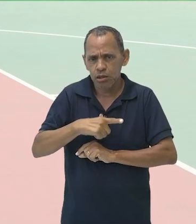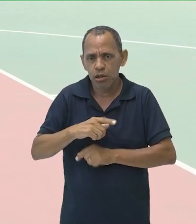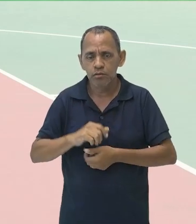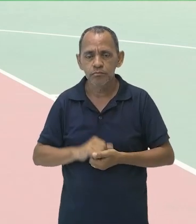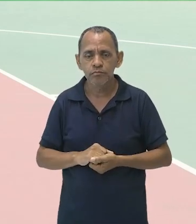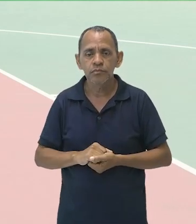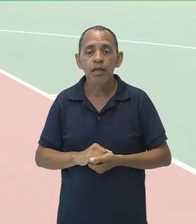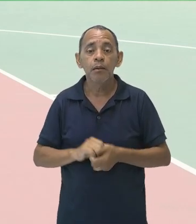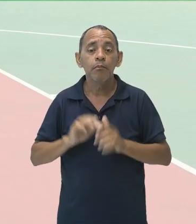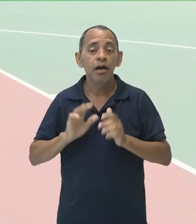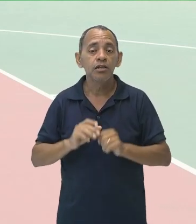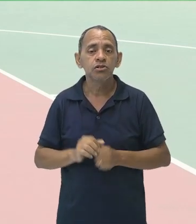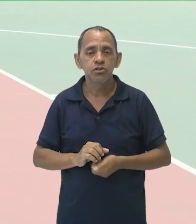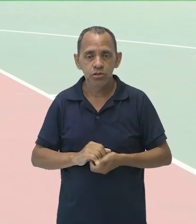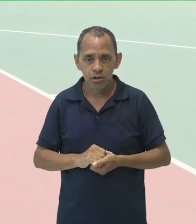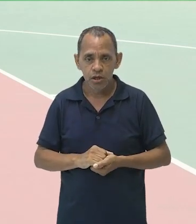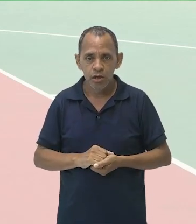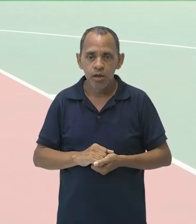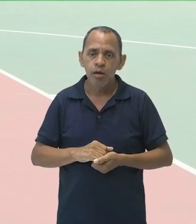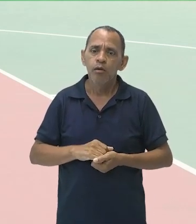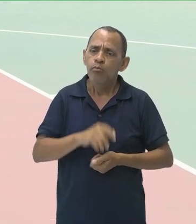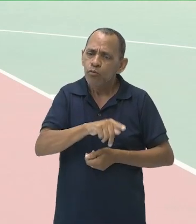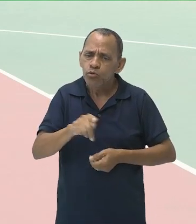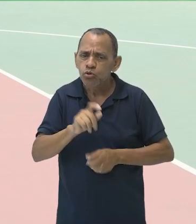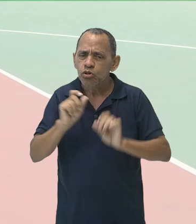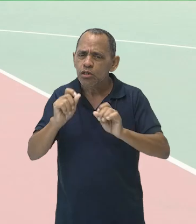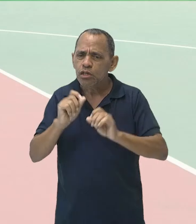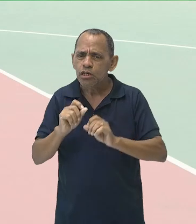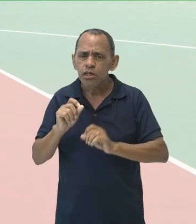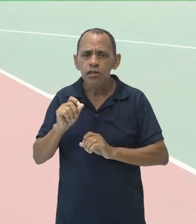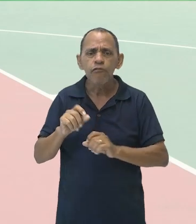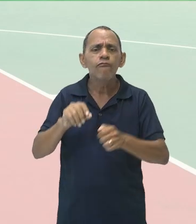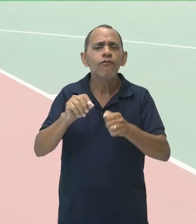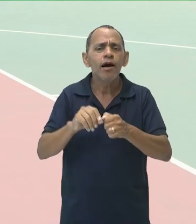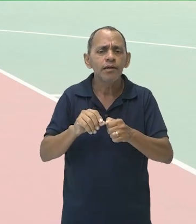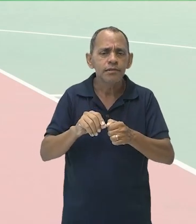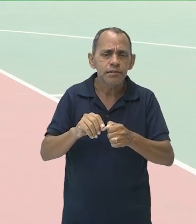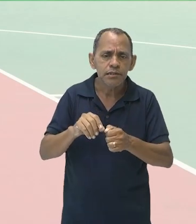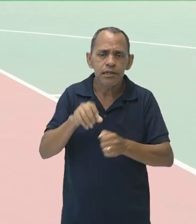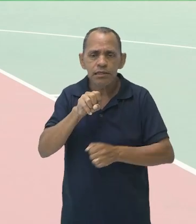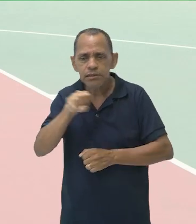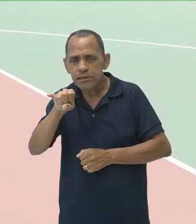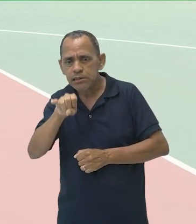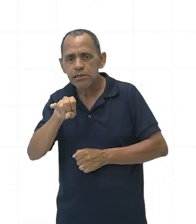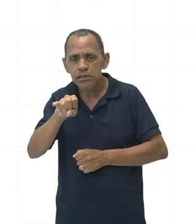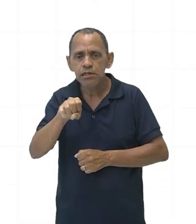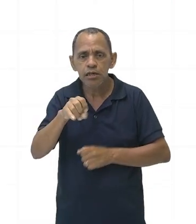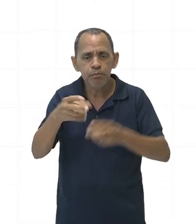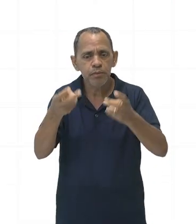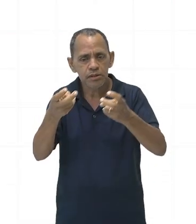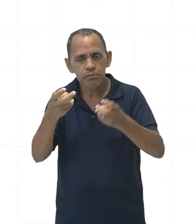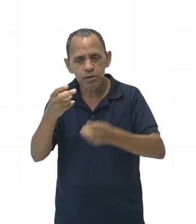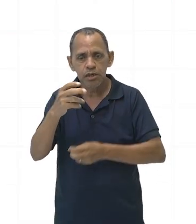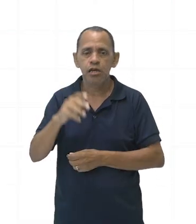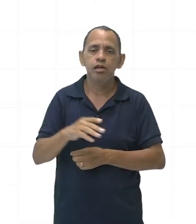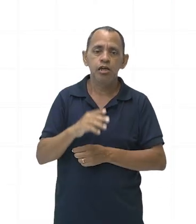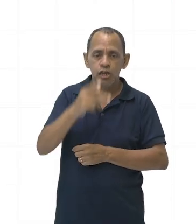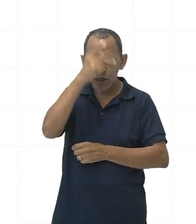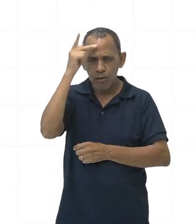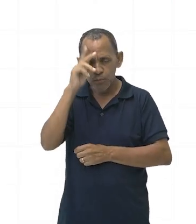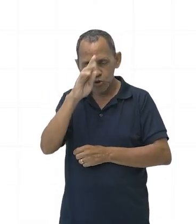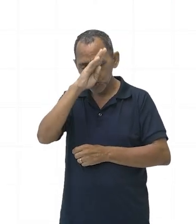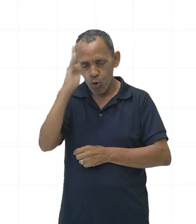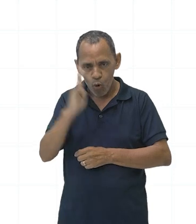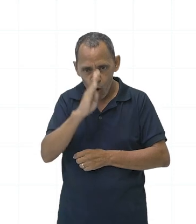desmaio, seja na minha casa, ou nas aulas de educação física, ou até mesmo na rua? Vamos verificar agora, olha